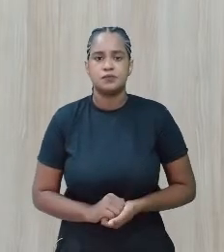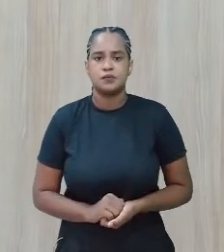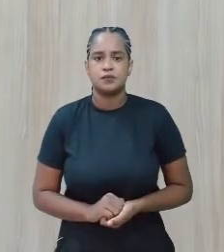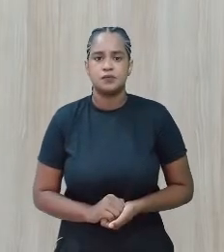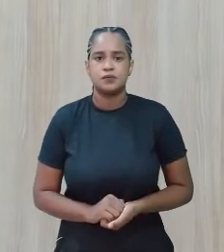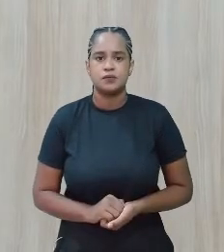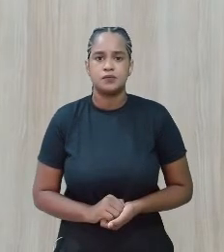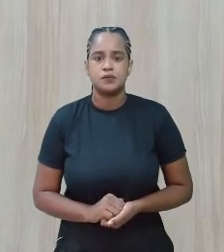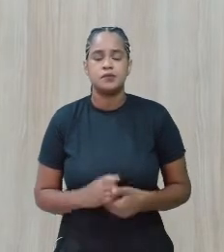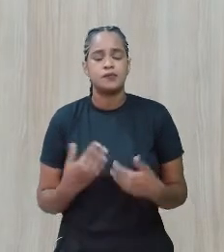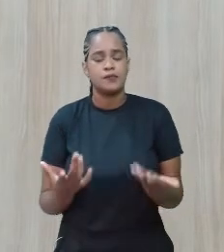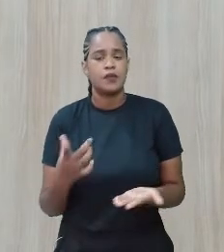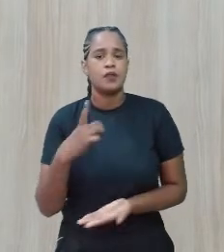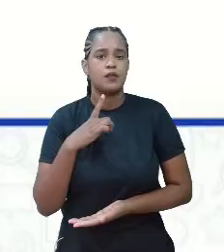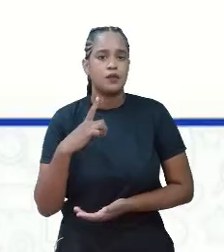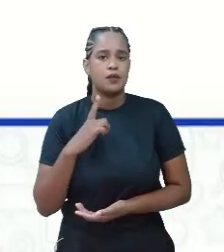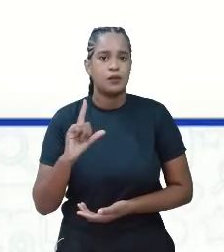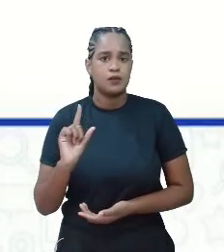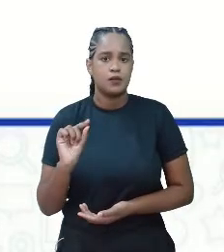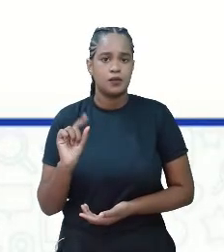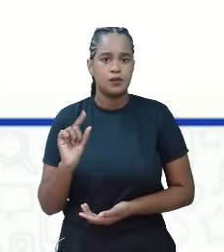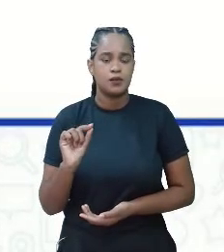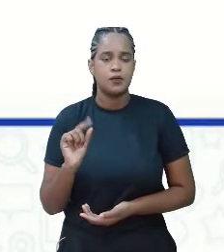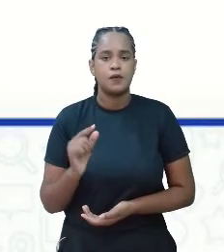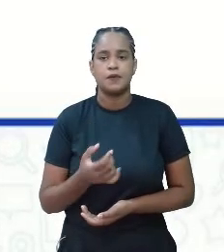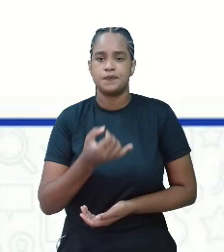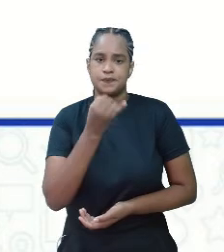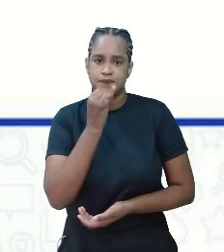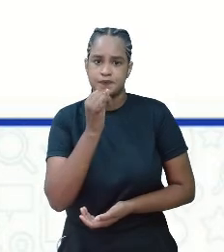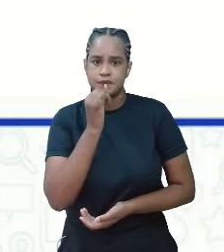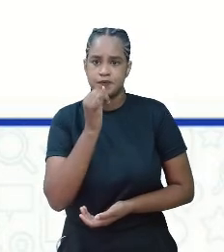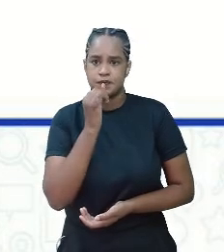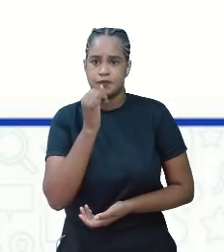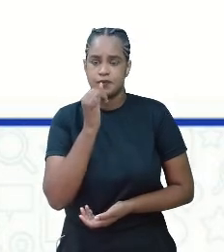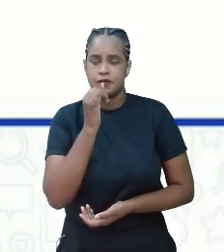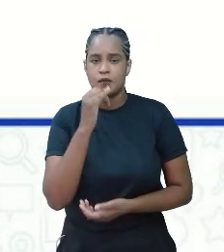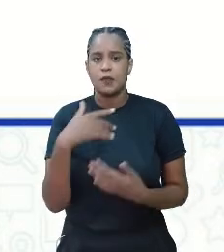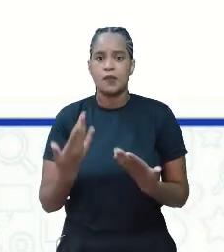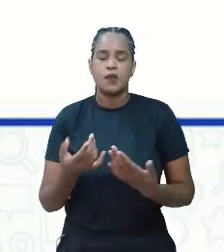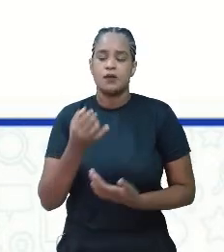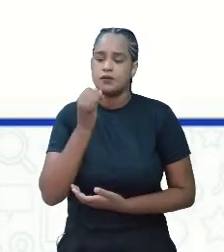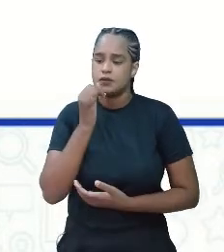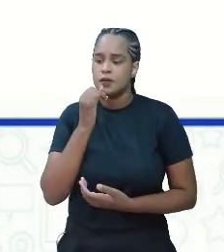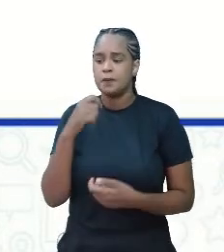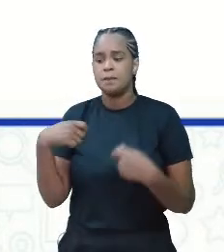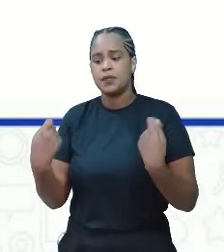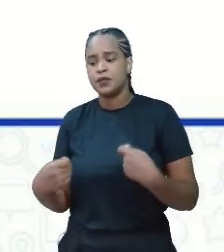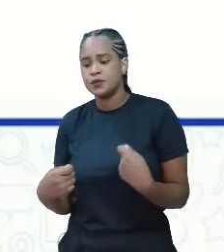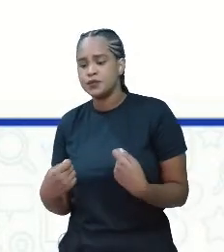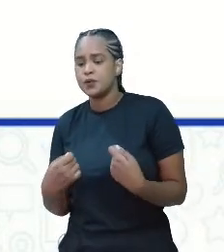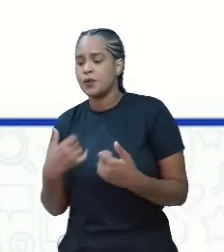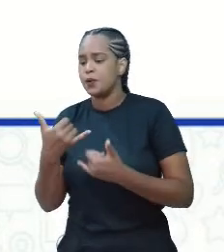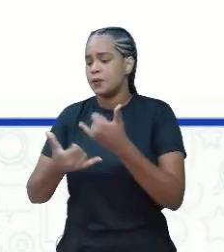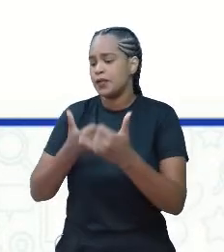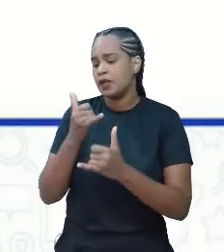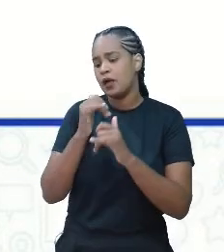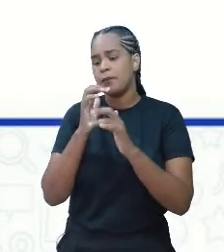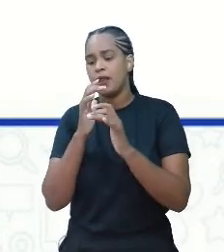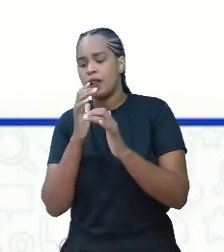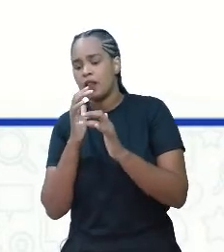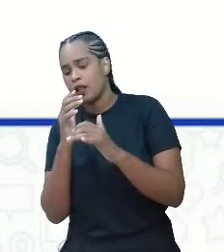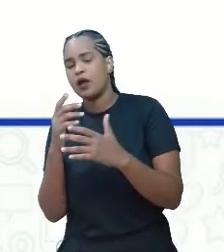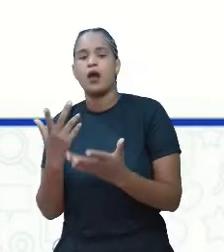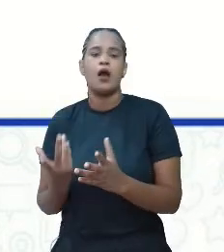tem algumas hipóteses, né? O acaso, né? Ali soprando, brincando com um osso, com